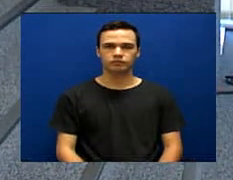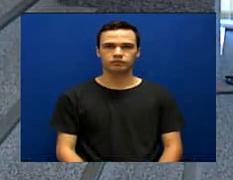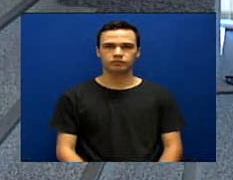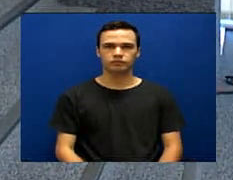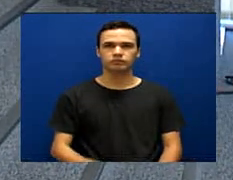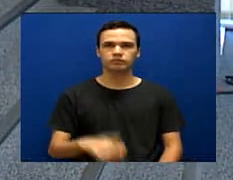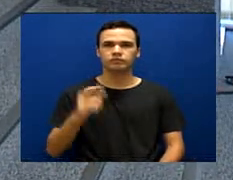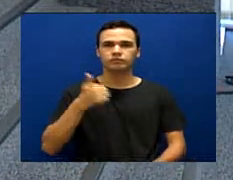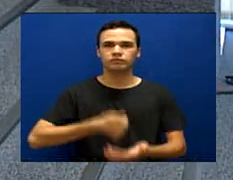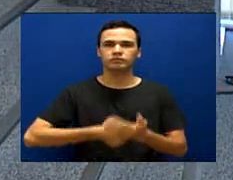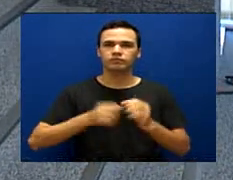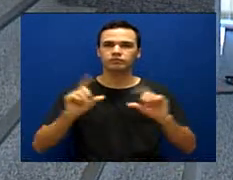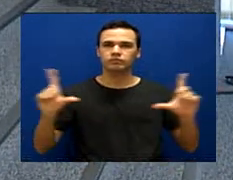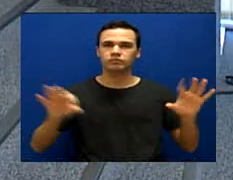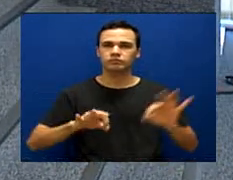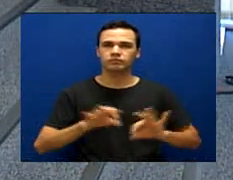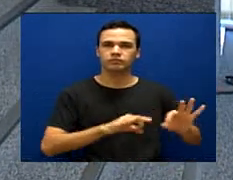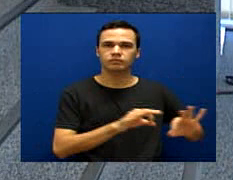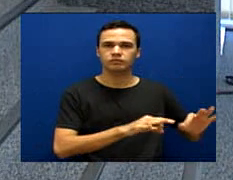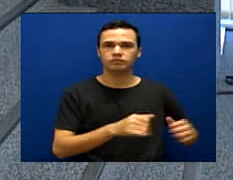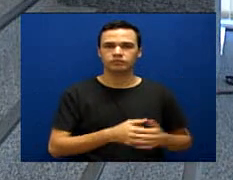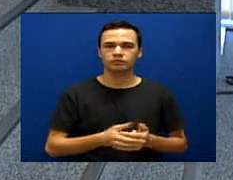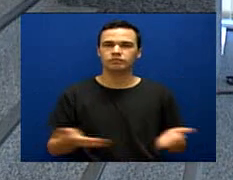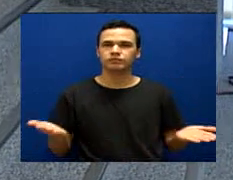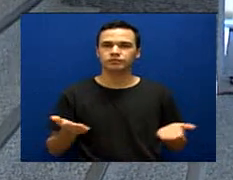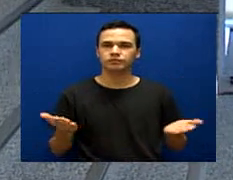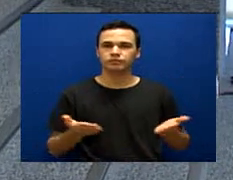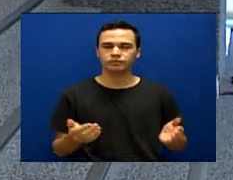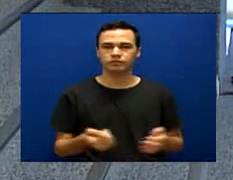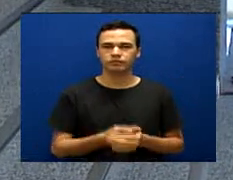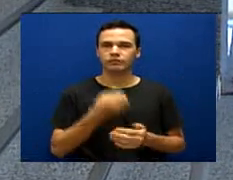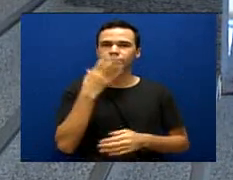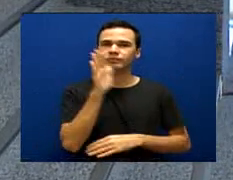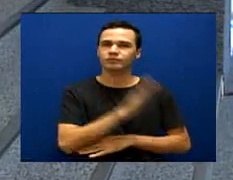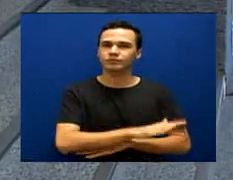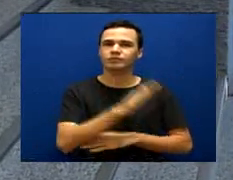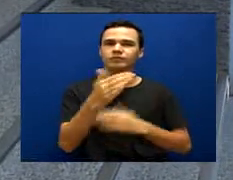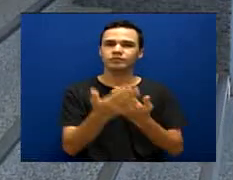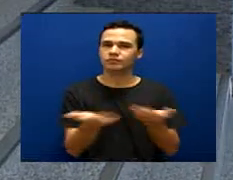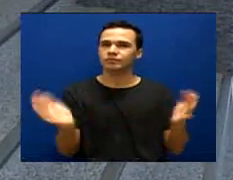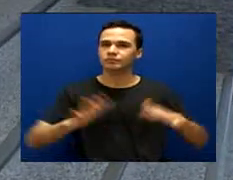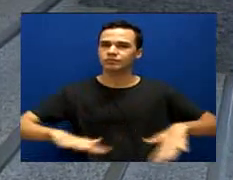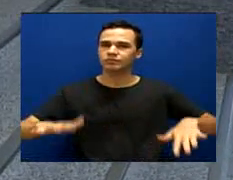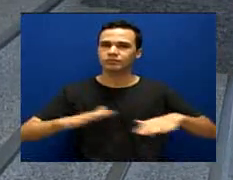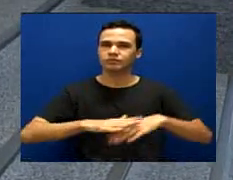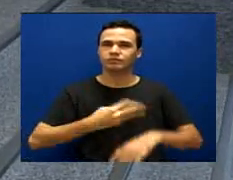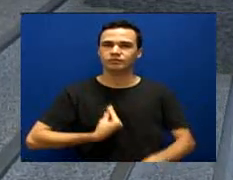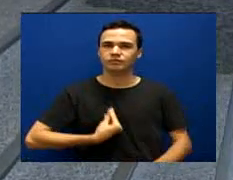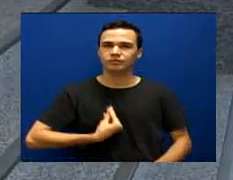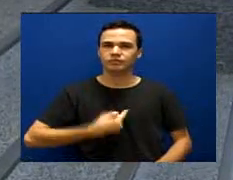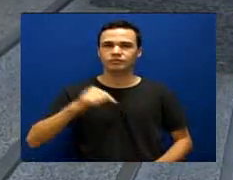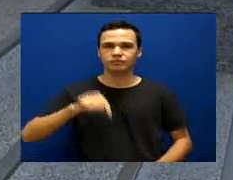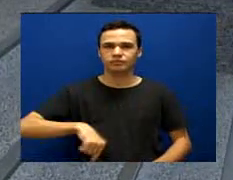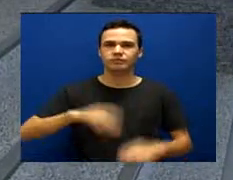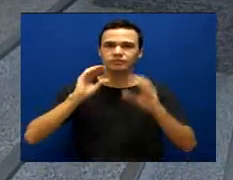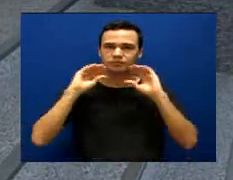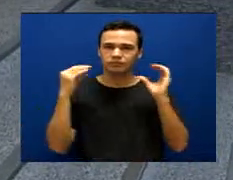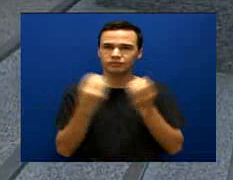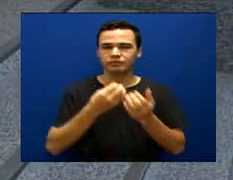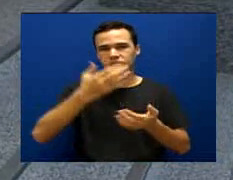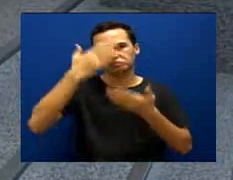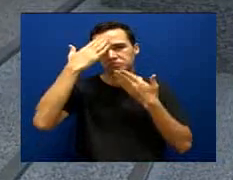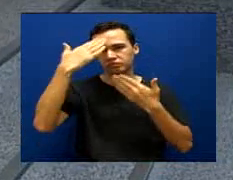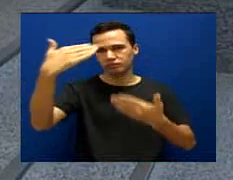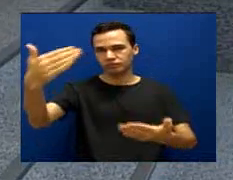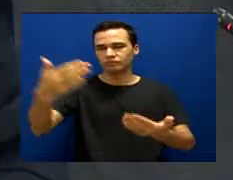Precisa ligar o painel aqui para mim. Ah, ligou. Boa tarde a todas e todos aqui presentes. Queria agradecer a presença de todas